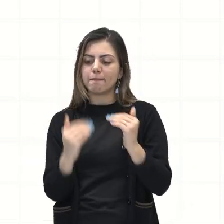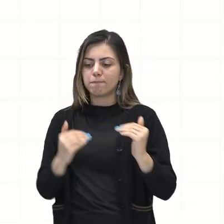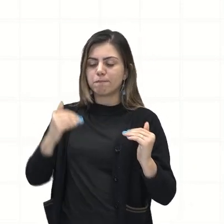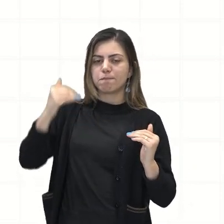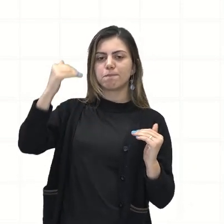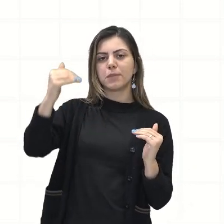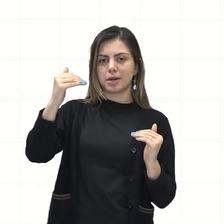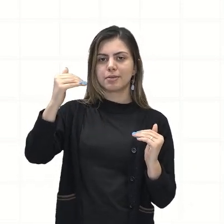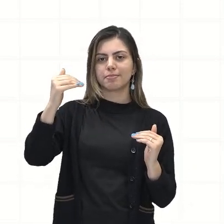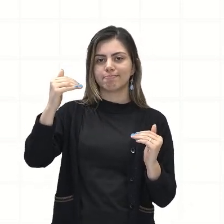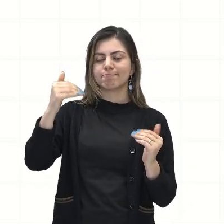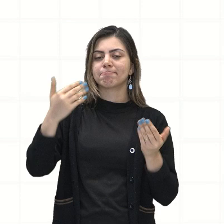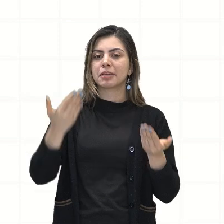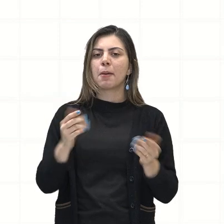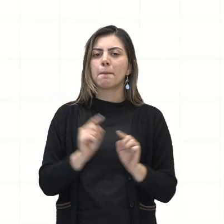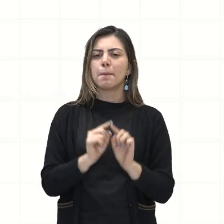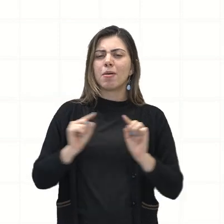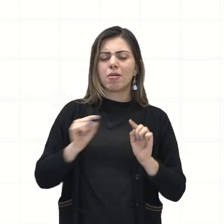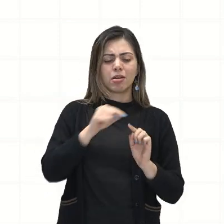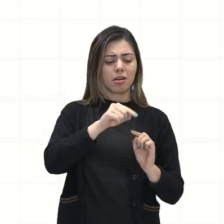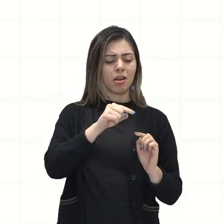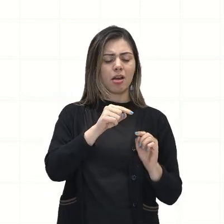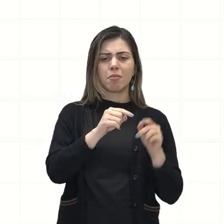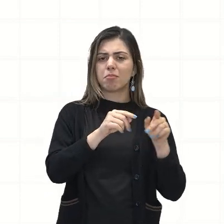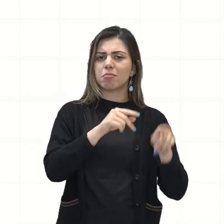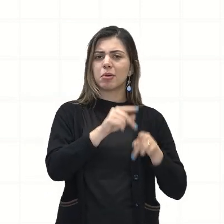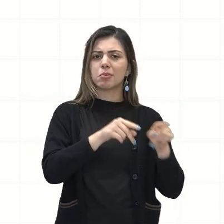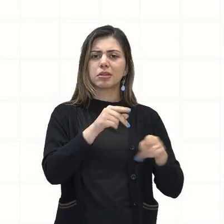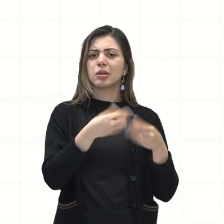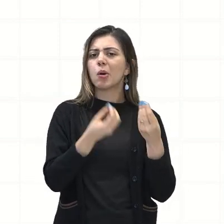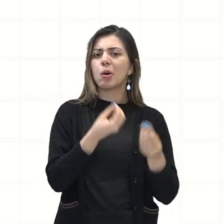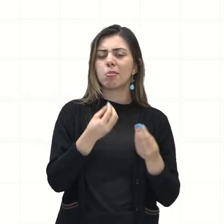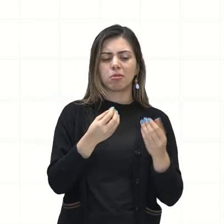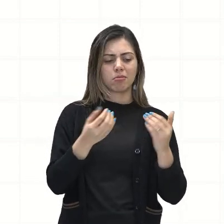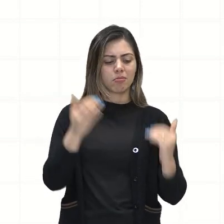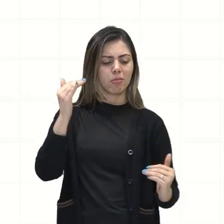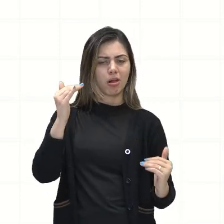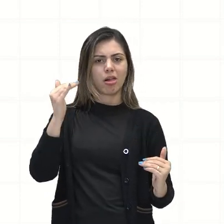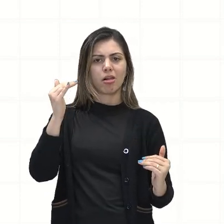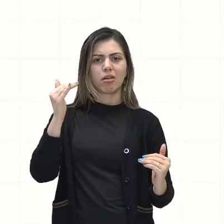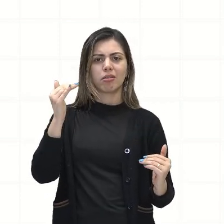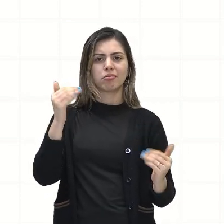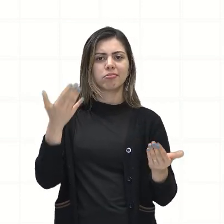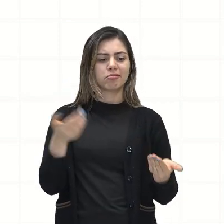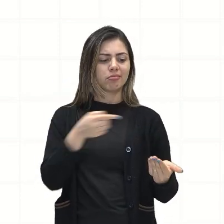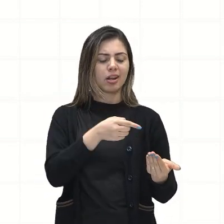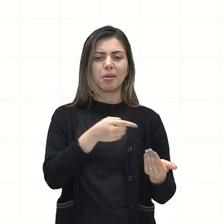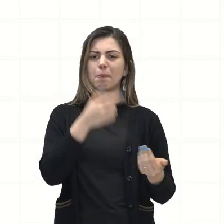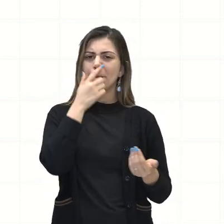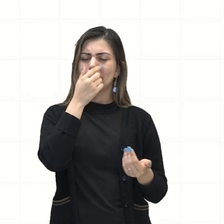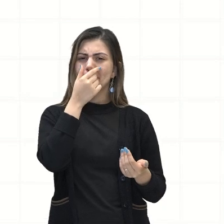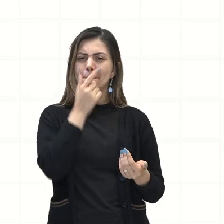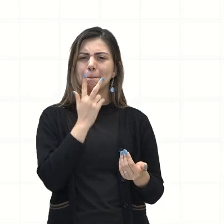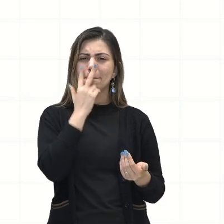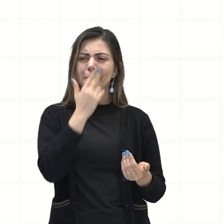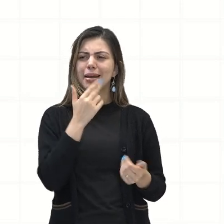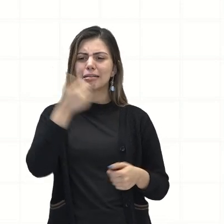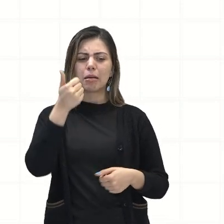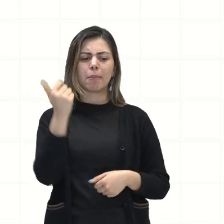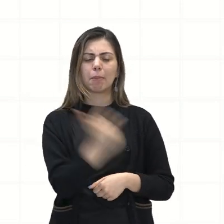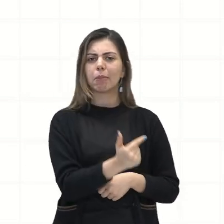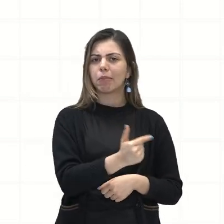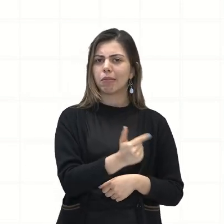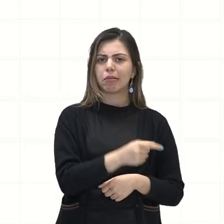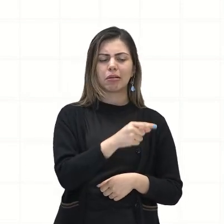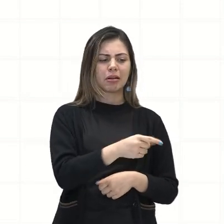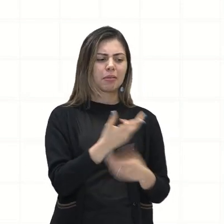alcançar esse topo, enquanto uns ficarão onde? Na base. Serão sucumbidos,